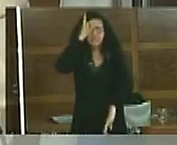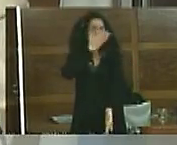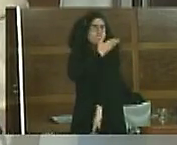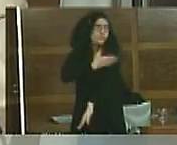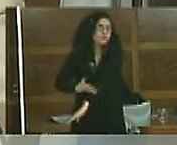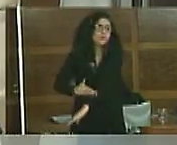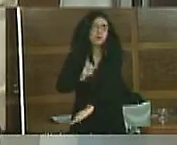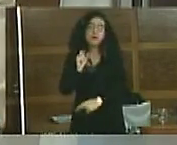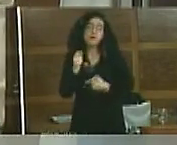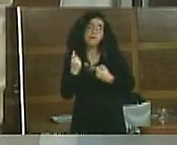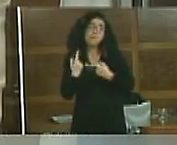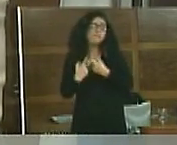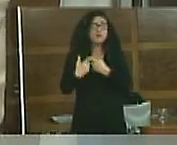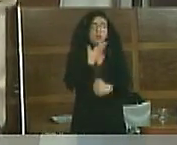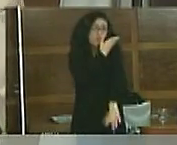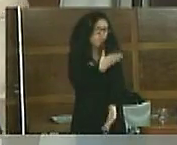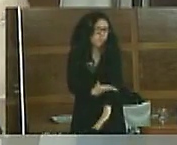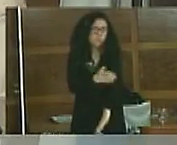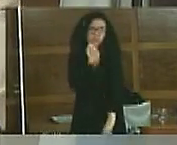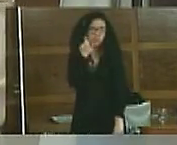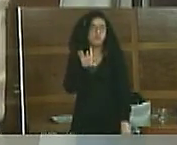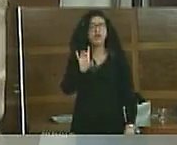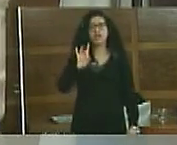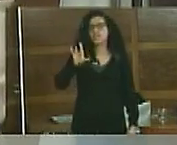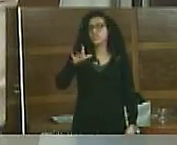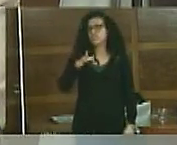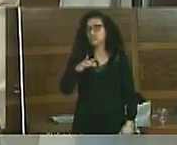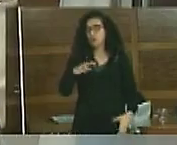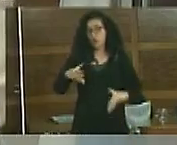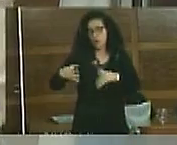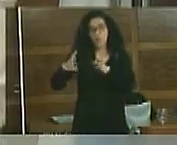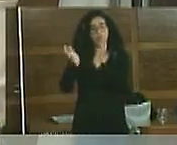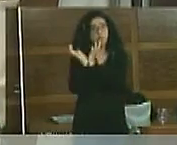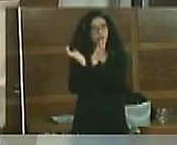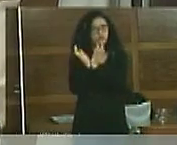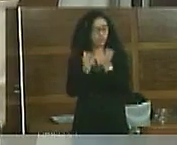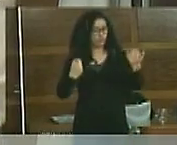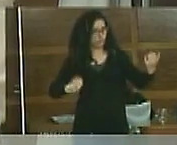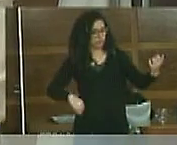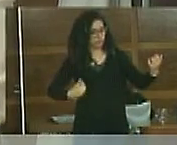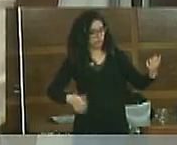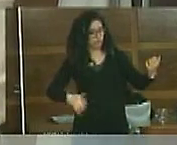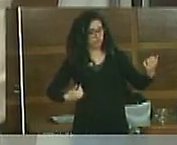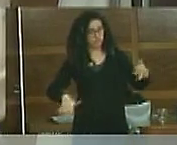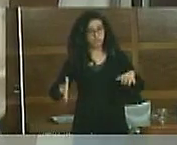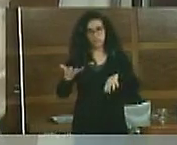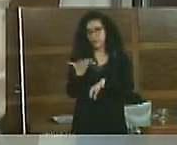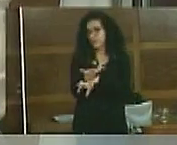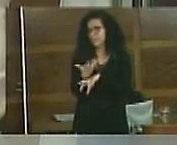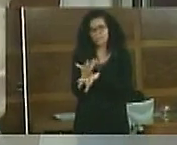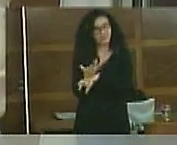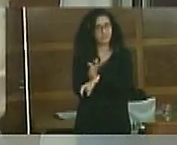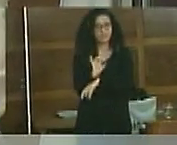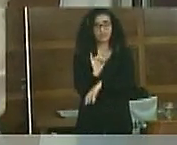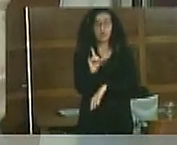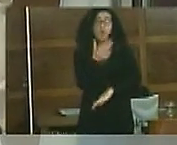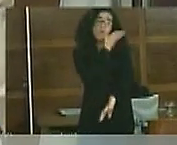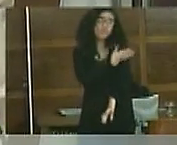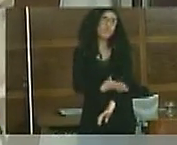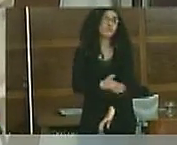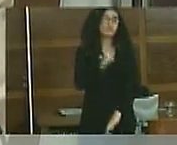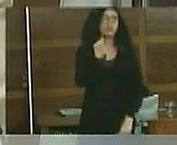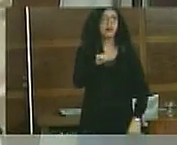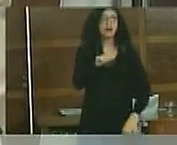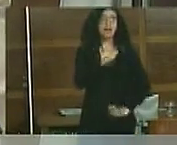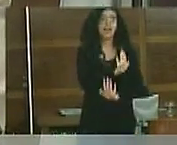só colocar uma banda tocando na praça ou um forrozinho ali, aqui e acolá. Cultura é manter